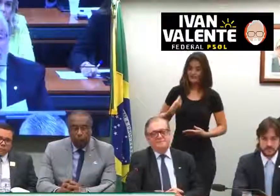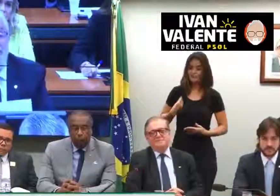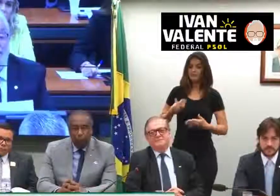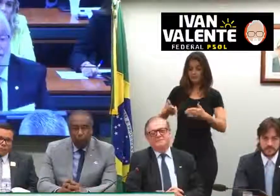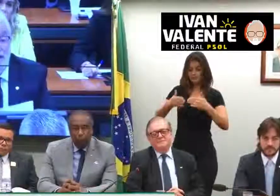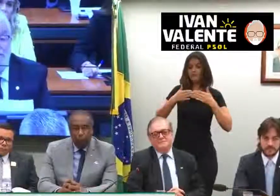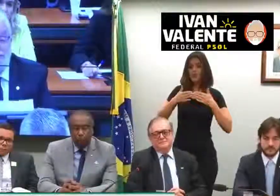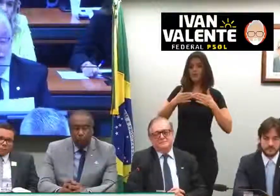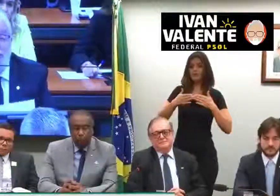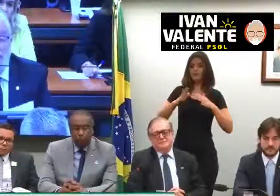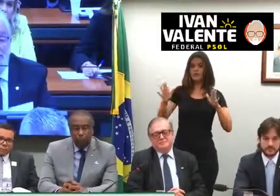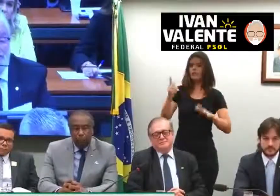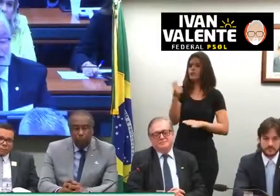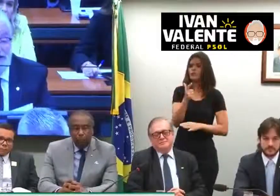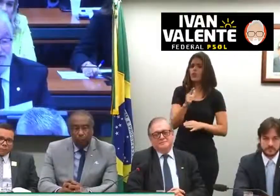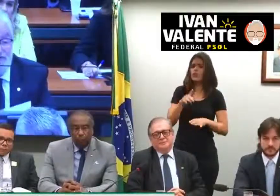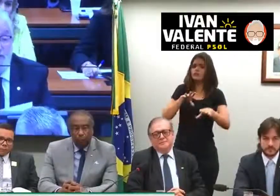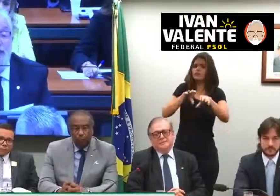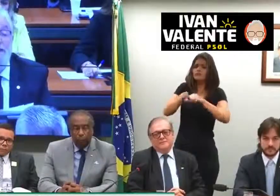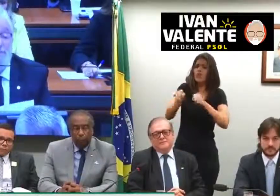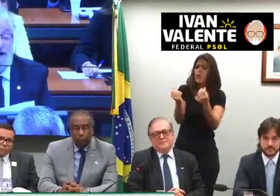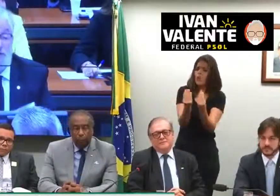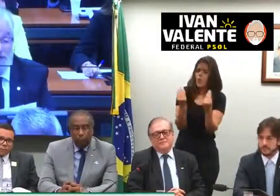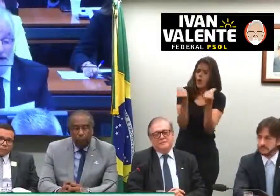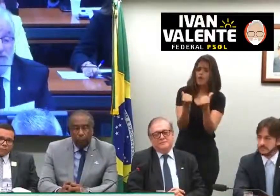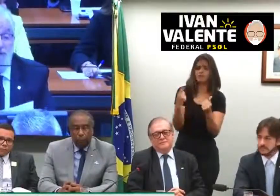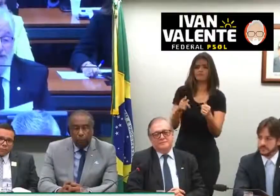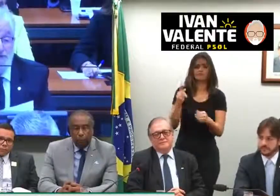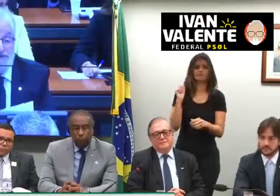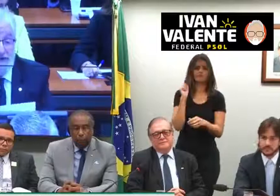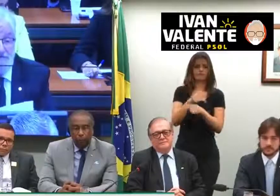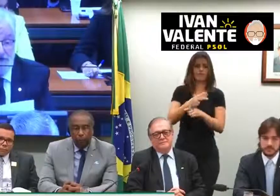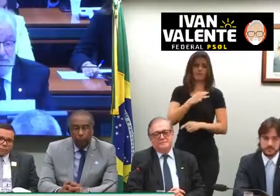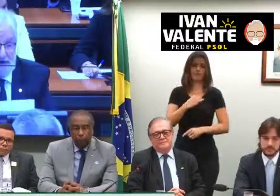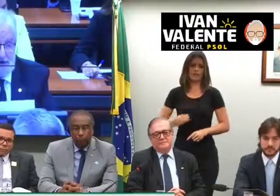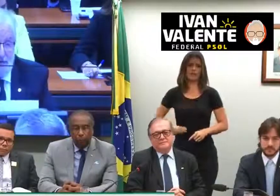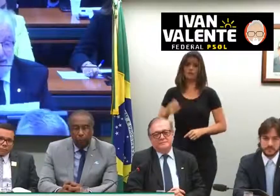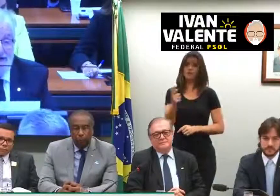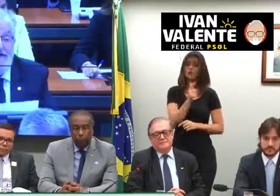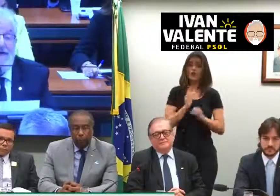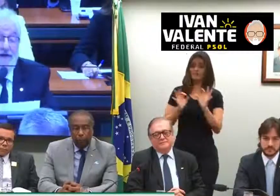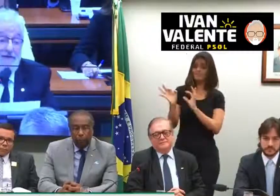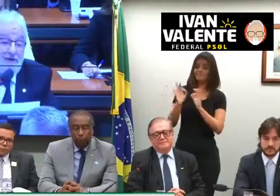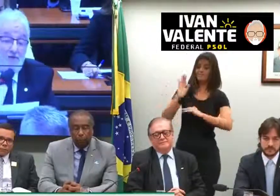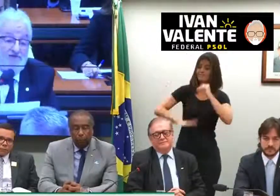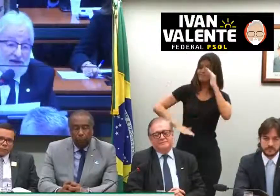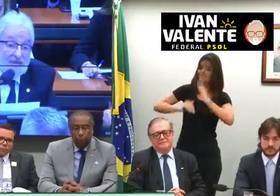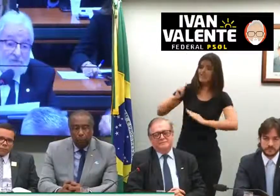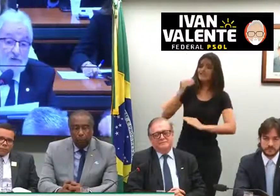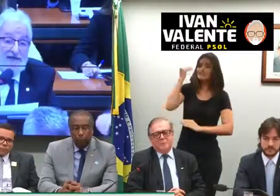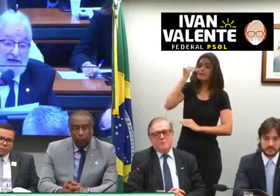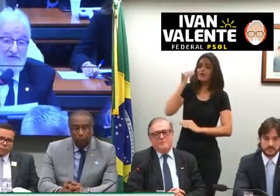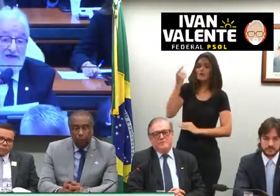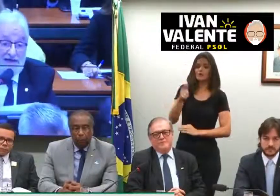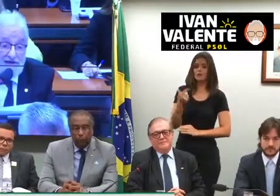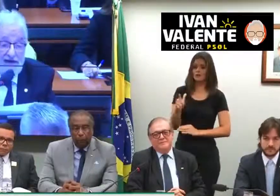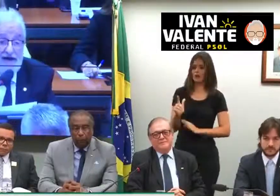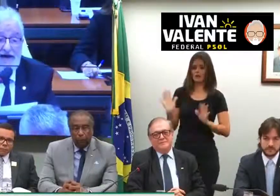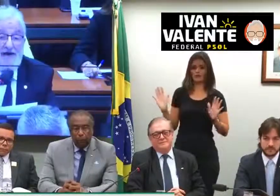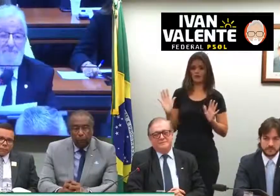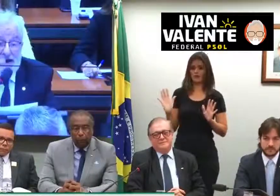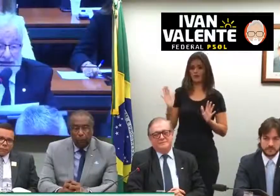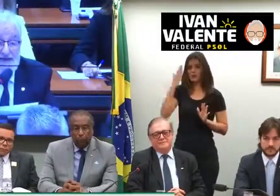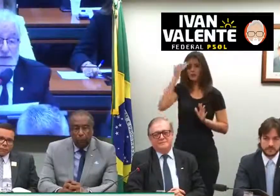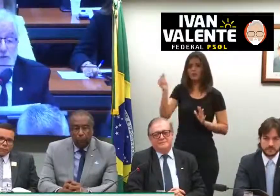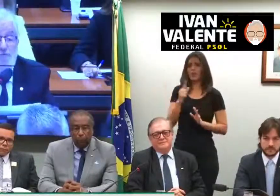Excelência não tem qualificação para o cargo, não tem preparo e não sabe o que é gerir